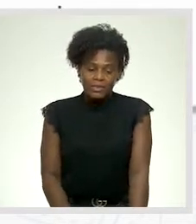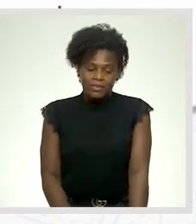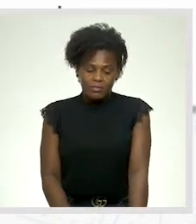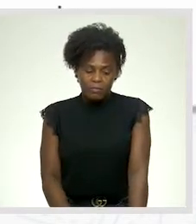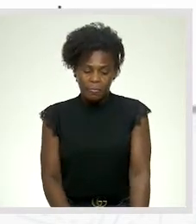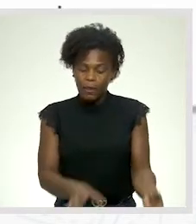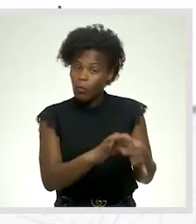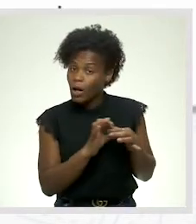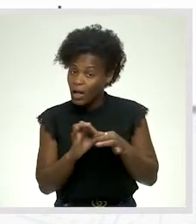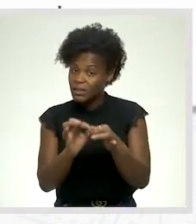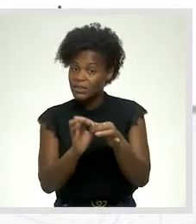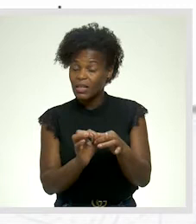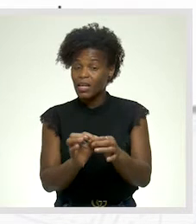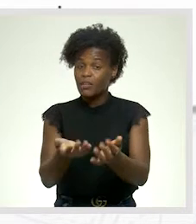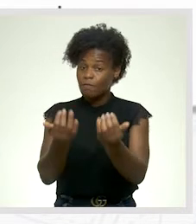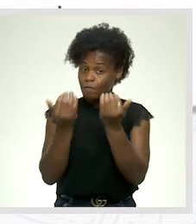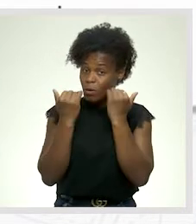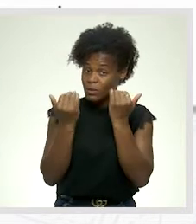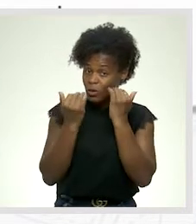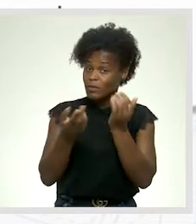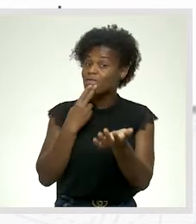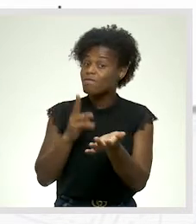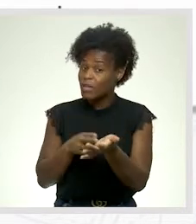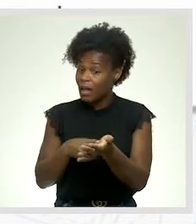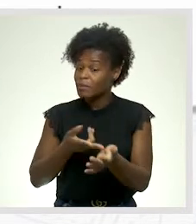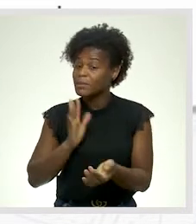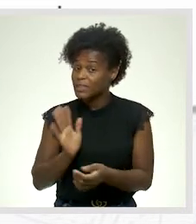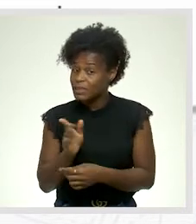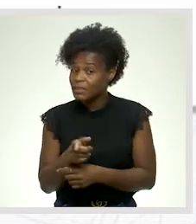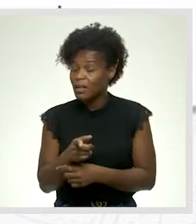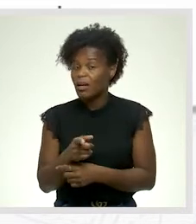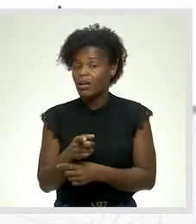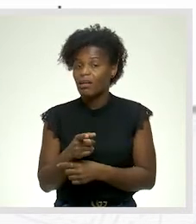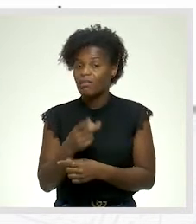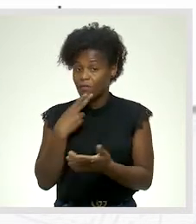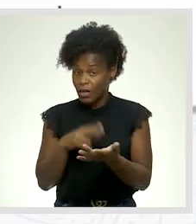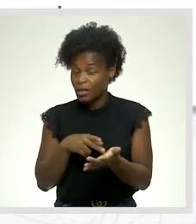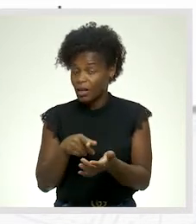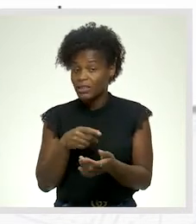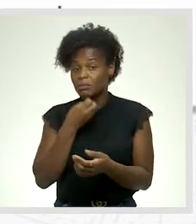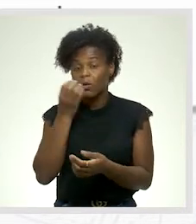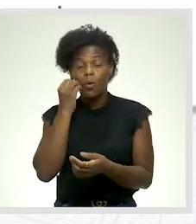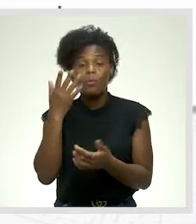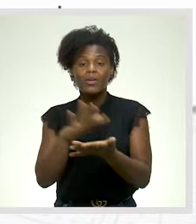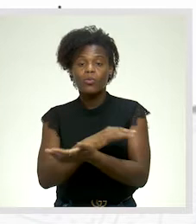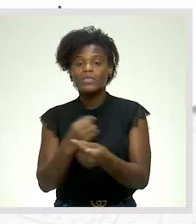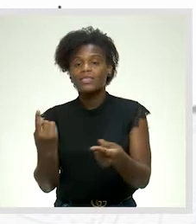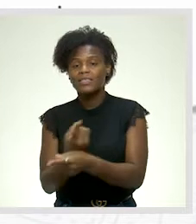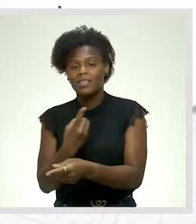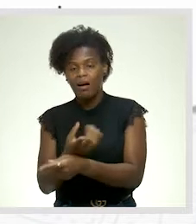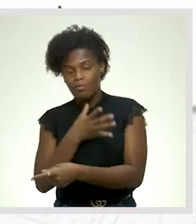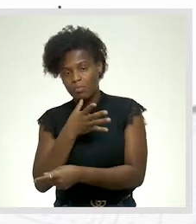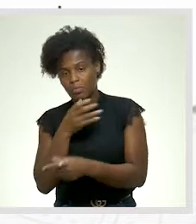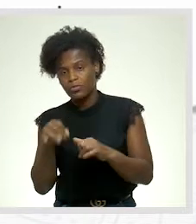Coerência, informações precisas e verdadeiras. Estas são características próprias de uma notícia. Já a crónica